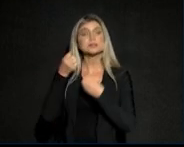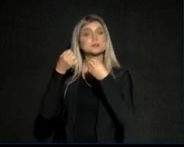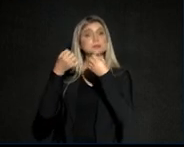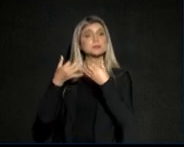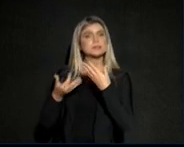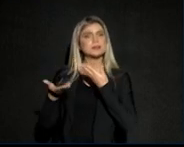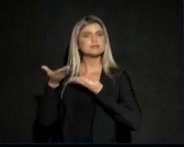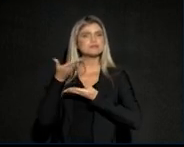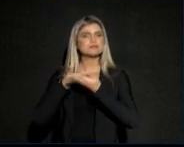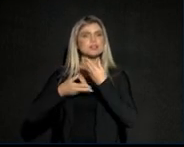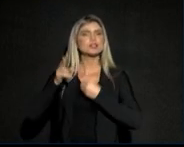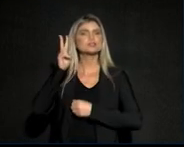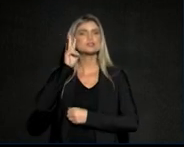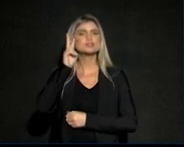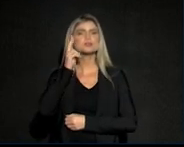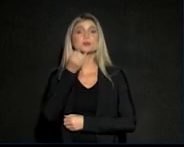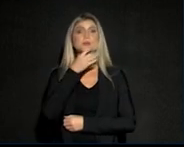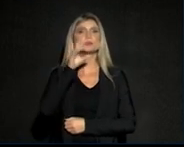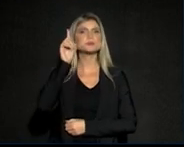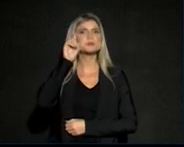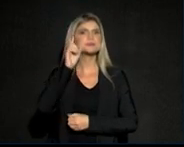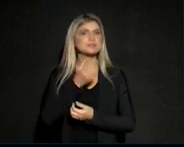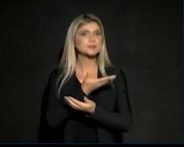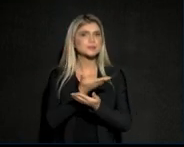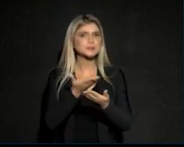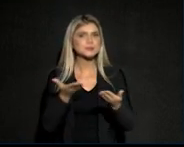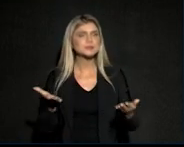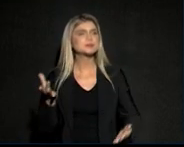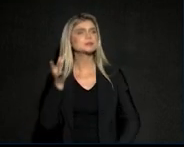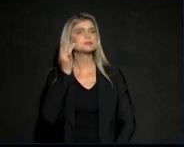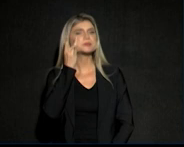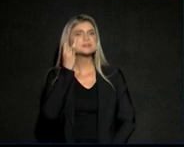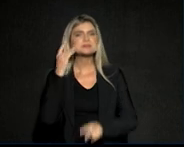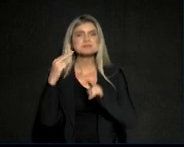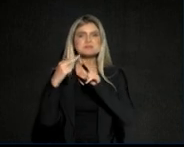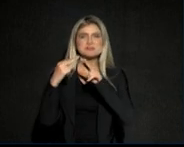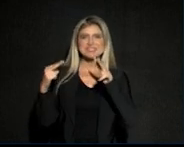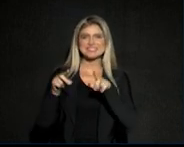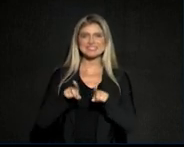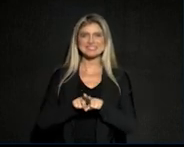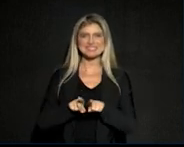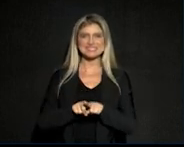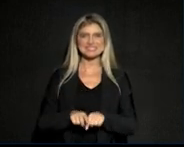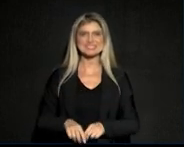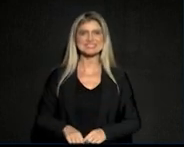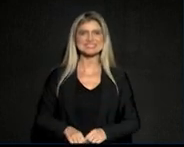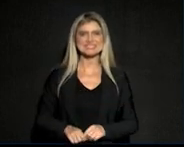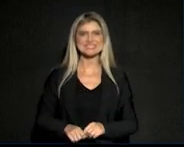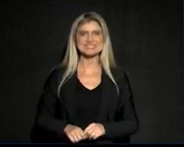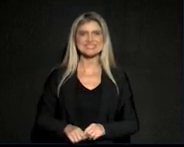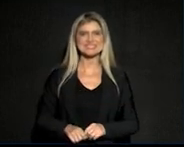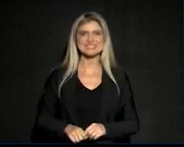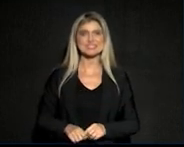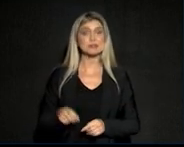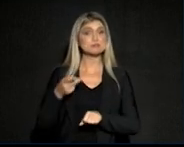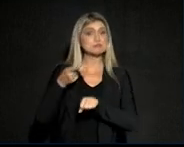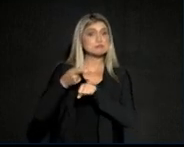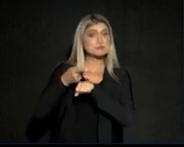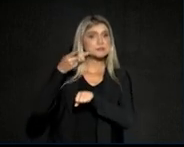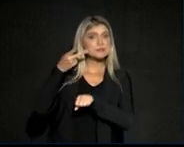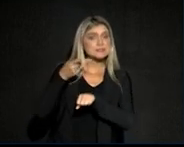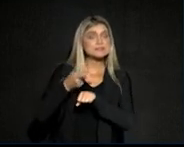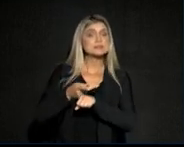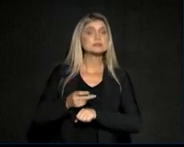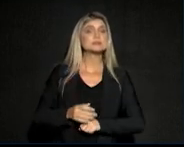pouco dessa história e Bom dia a todos aqui que vieram dos assistir presencialmente e virtualmente e essa essa premiação